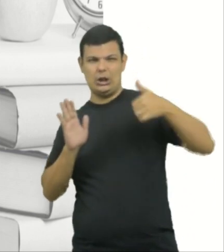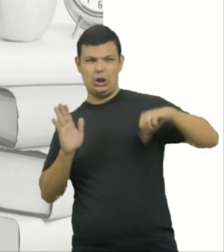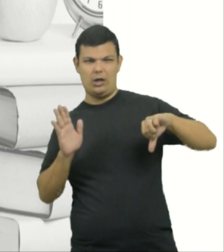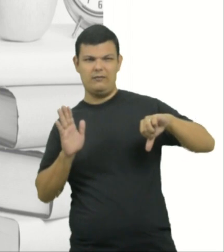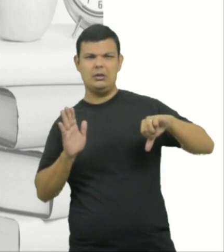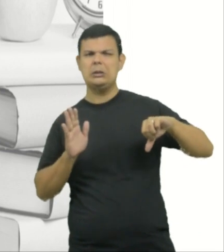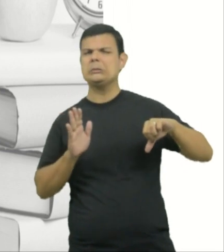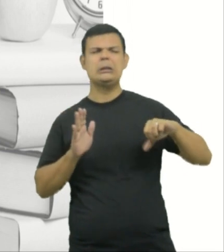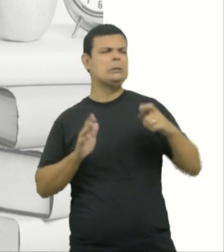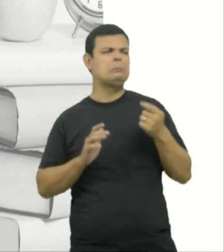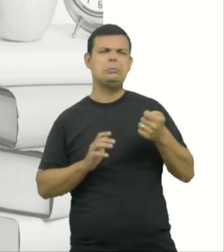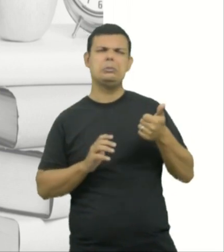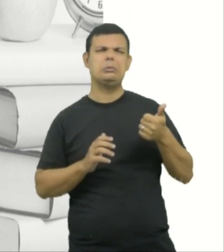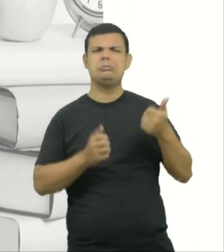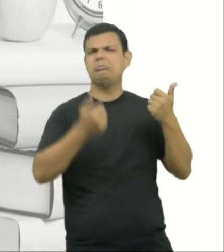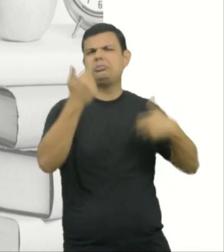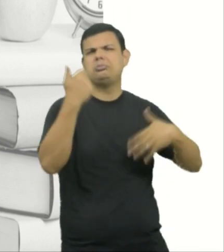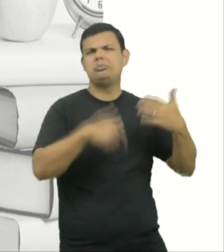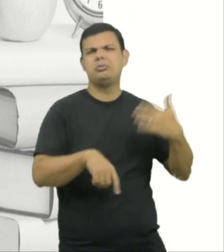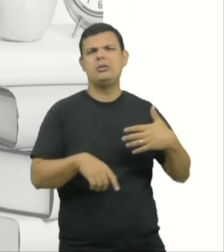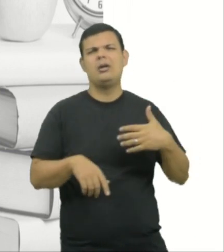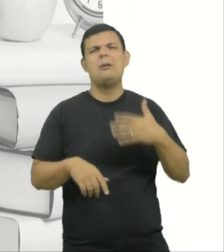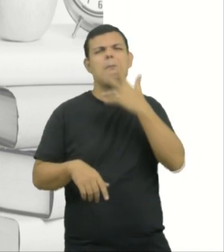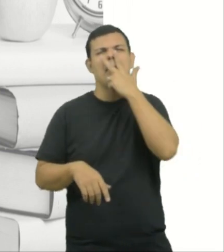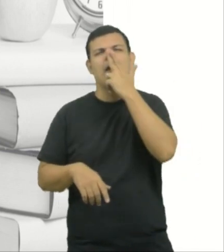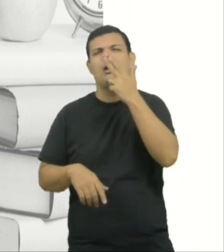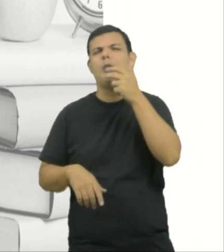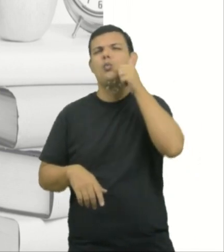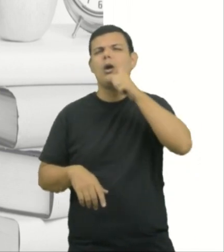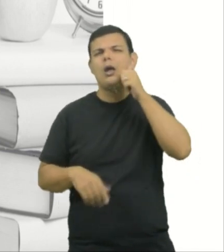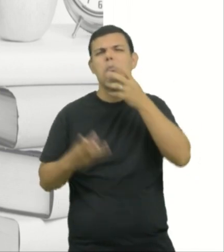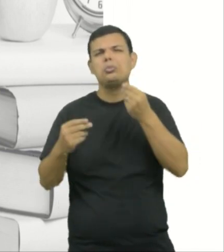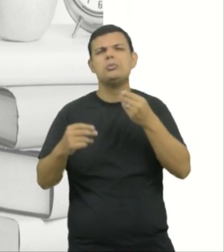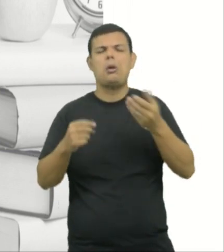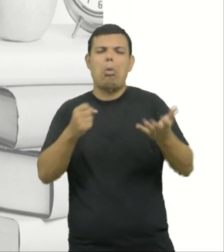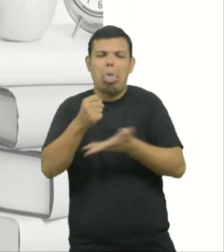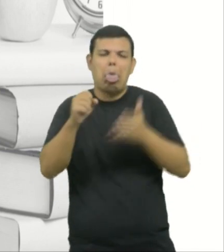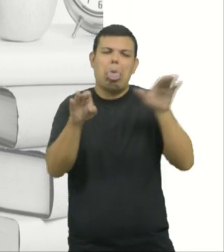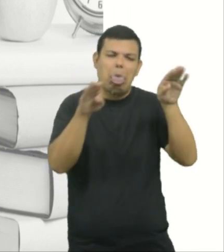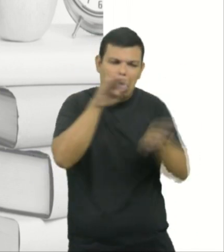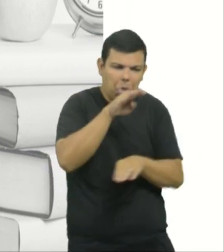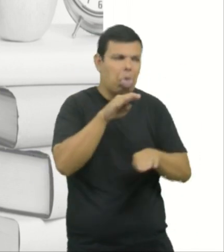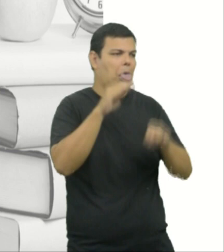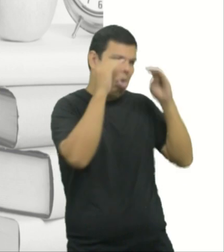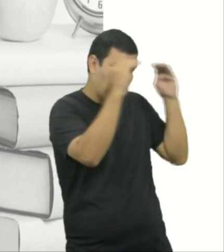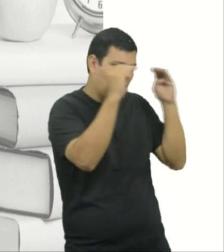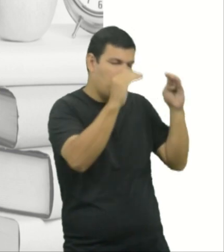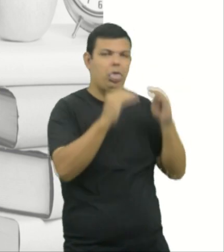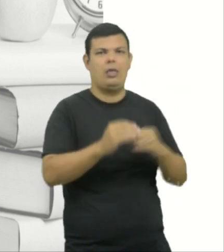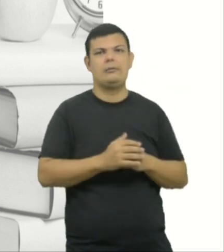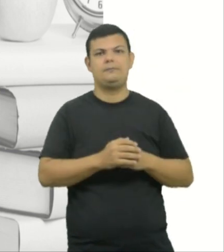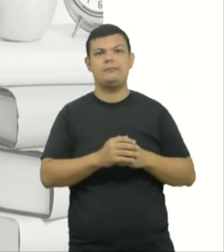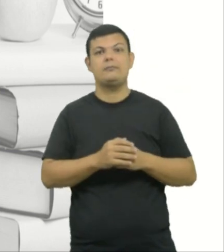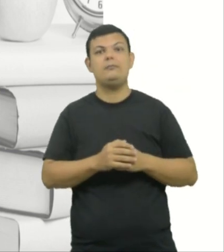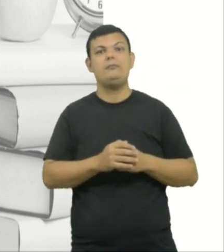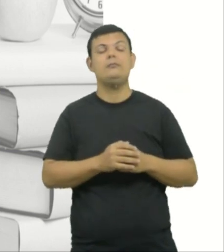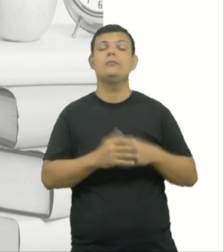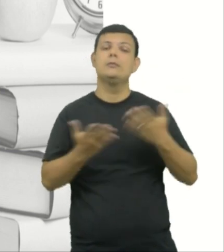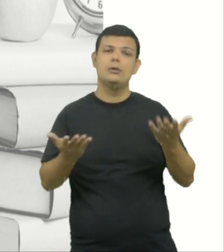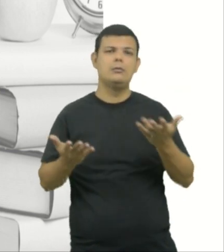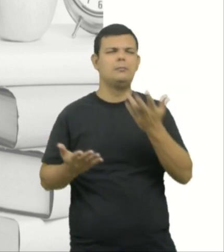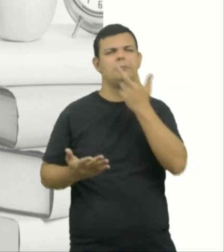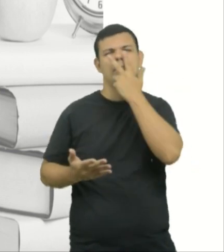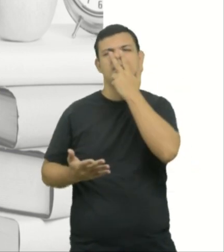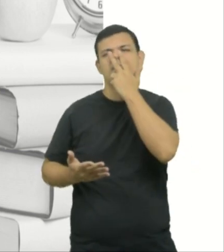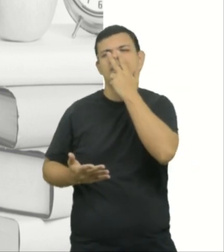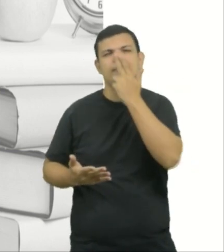pouco se falava do direito das mulheres. A mulher era muito subordinada ao marido, ao chefe da casa. Então, isso ficava